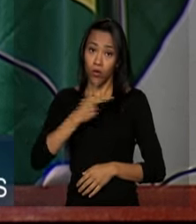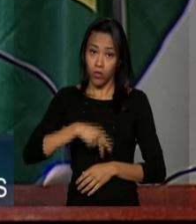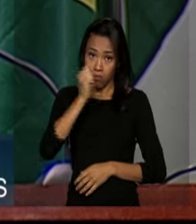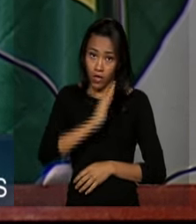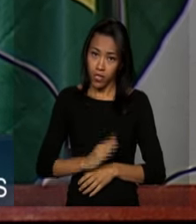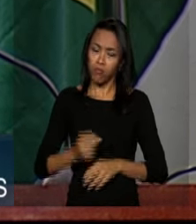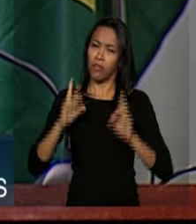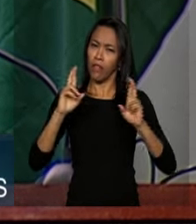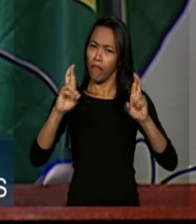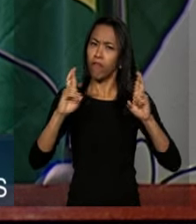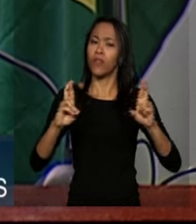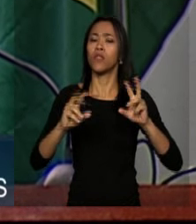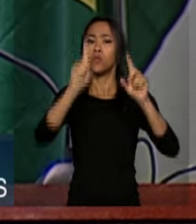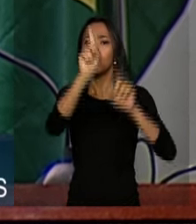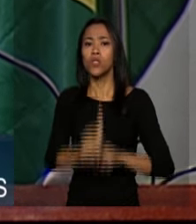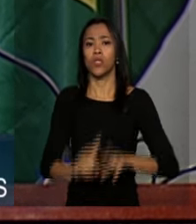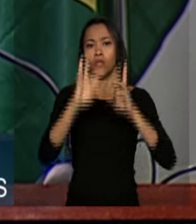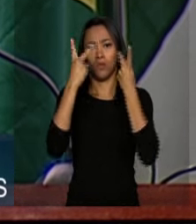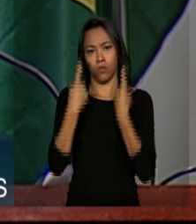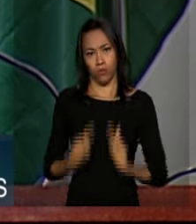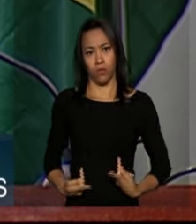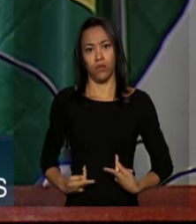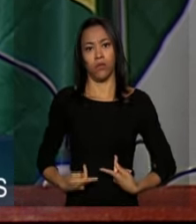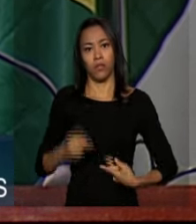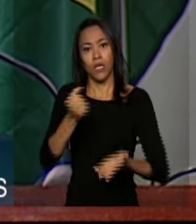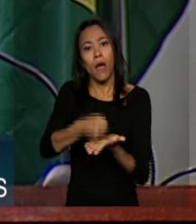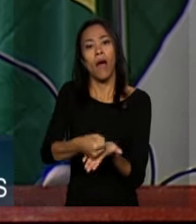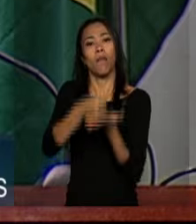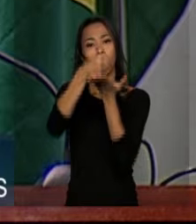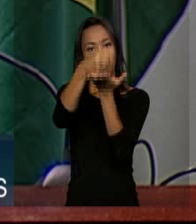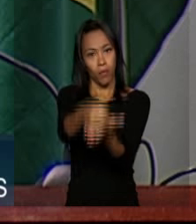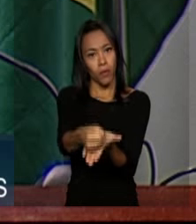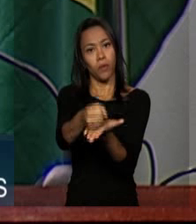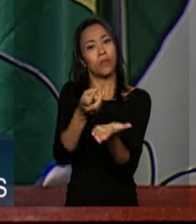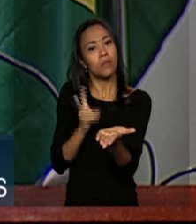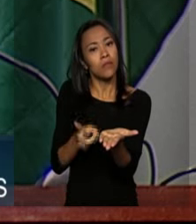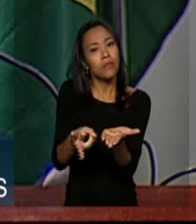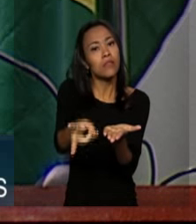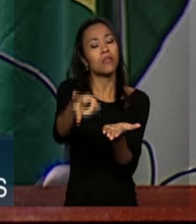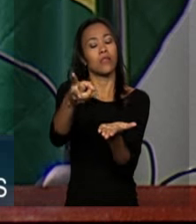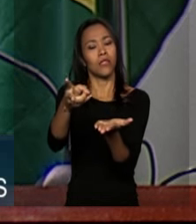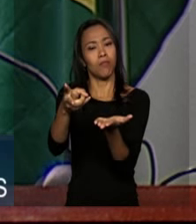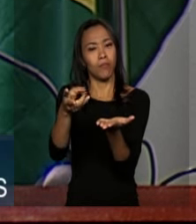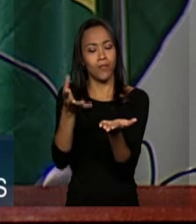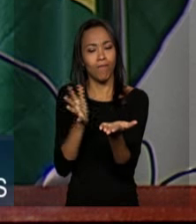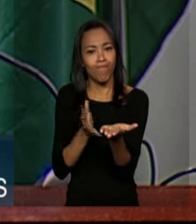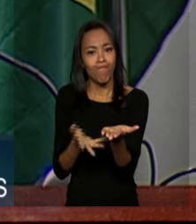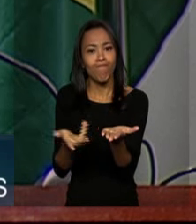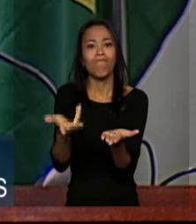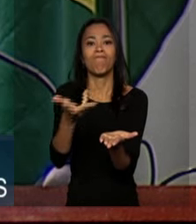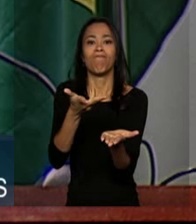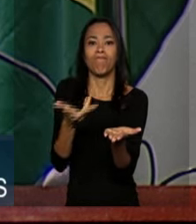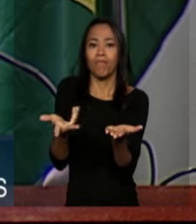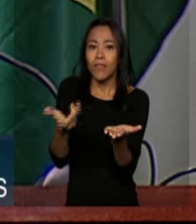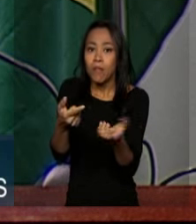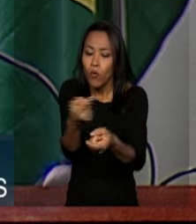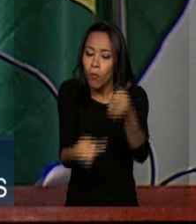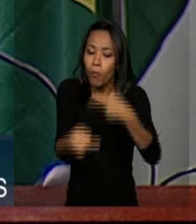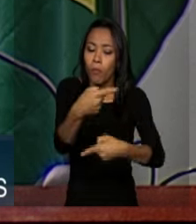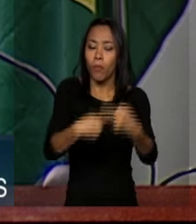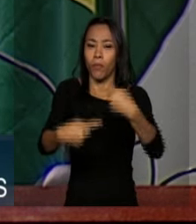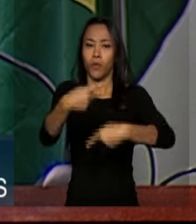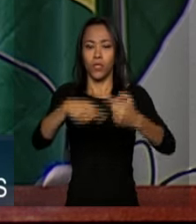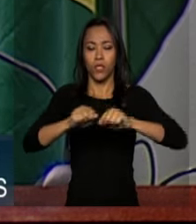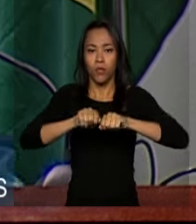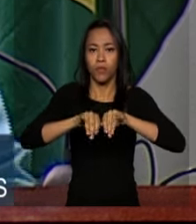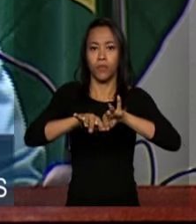humanos, evitando que sua promoção se faça de forma seletiva, indevidamente politizada,